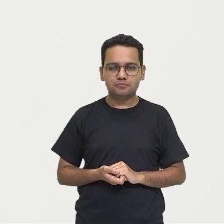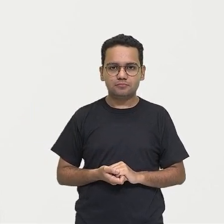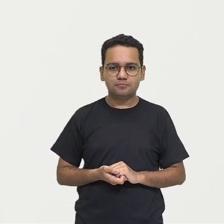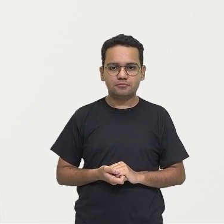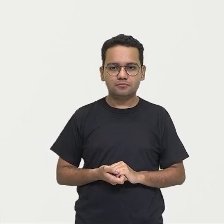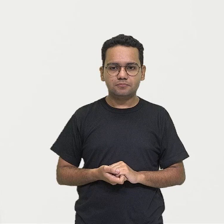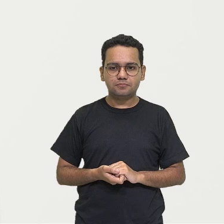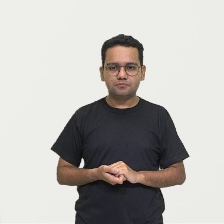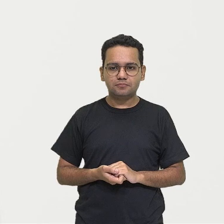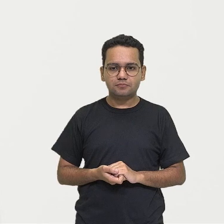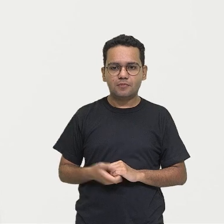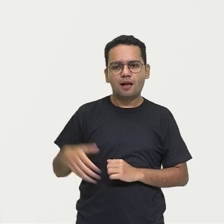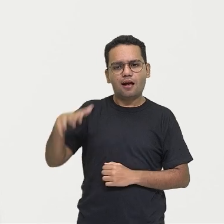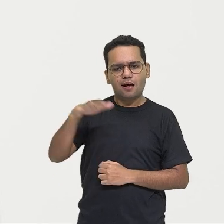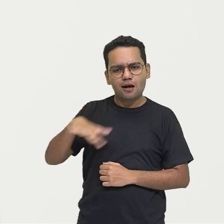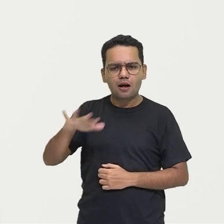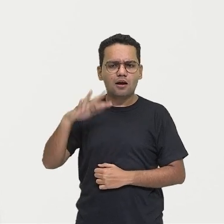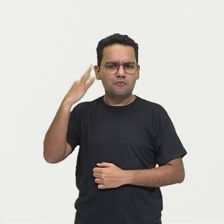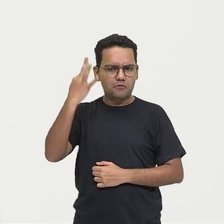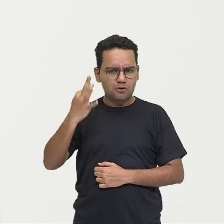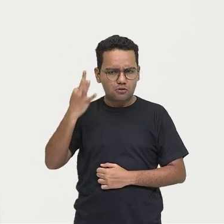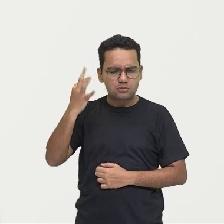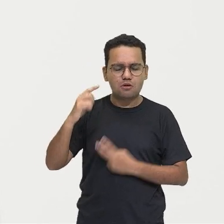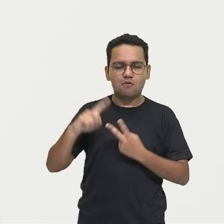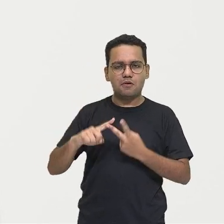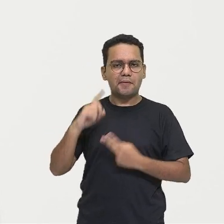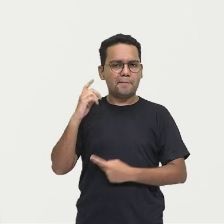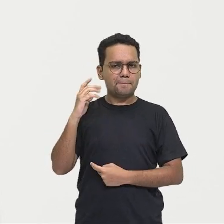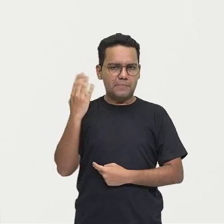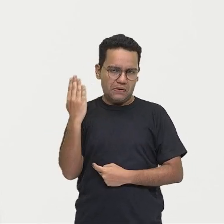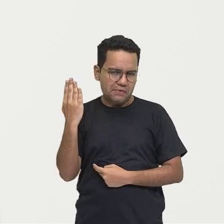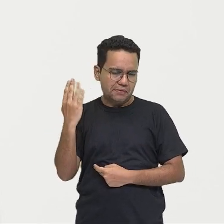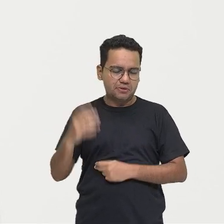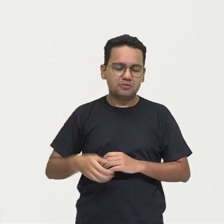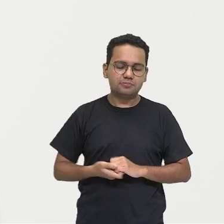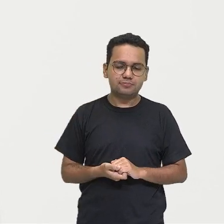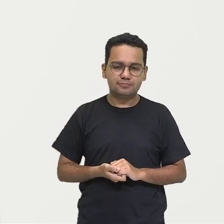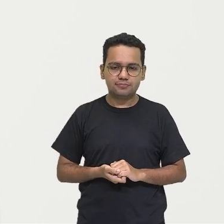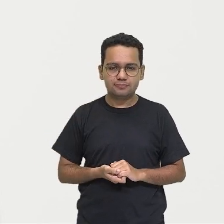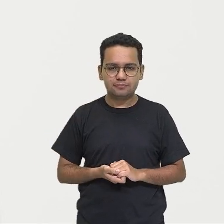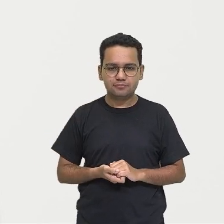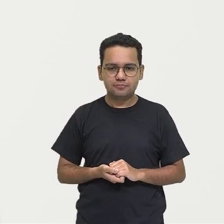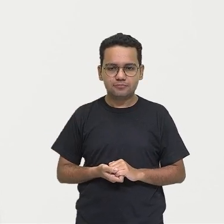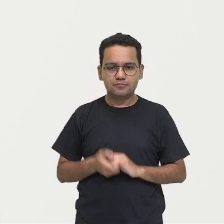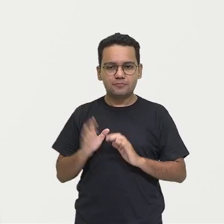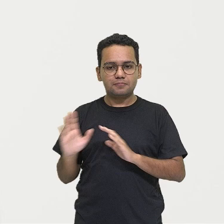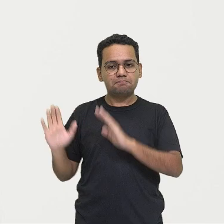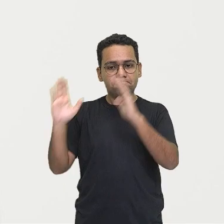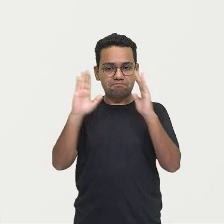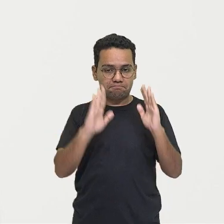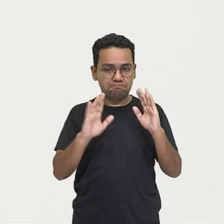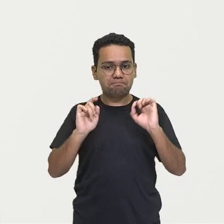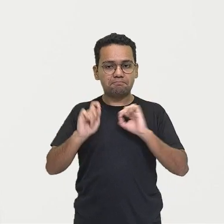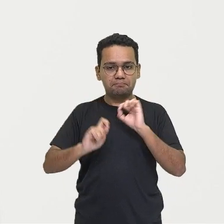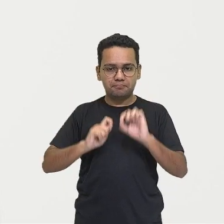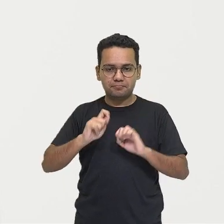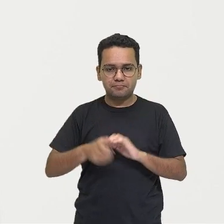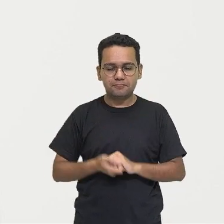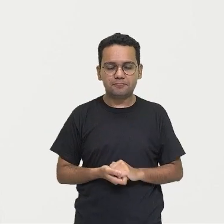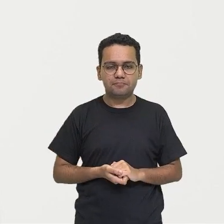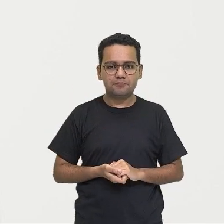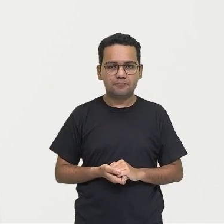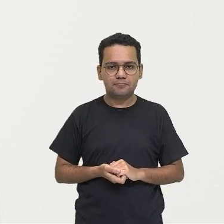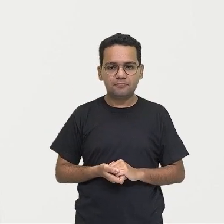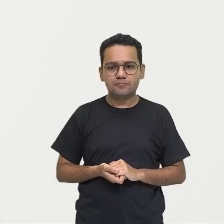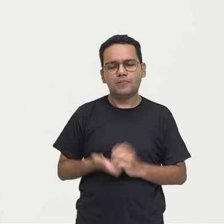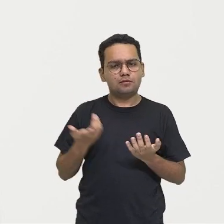na filosófica, biológica, e temos essas 3 que envolvem aí